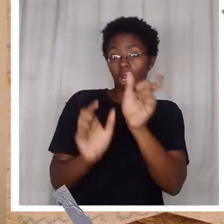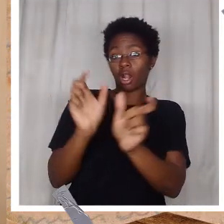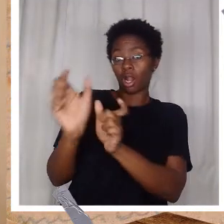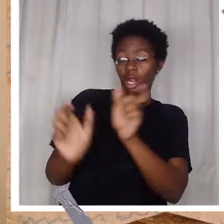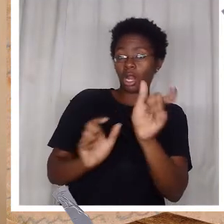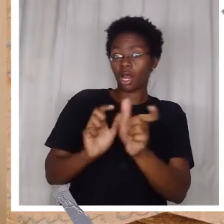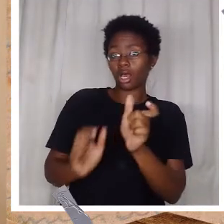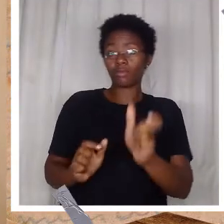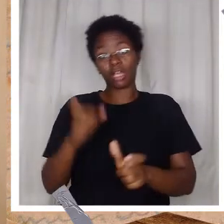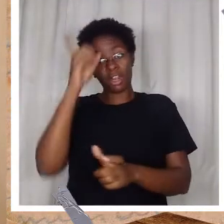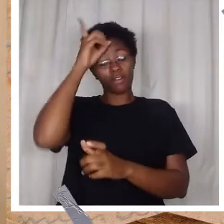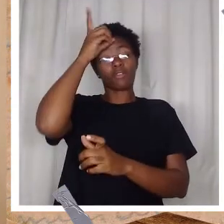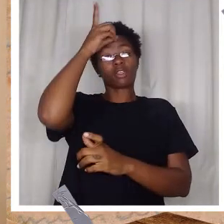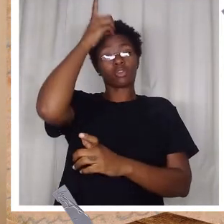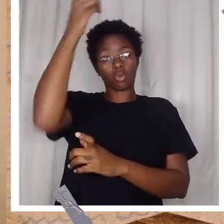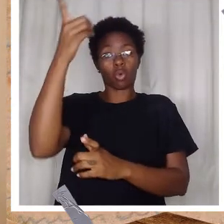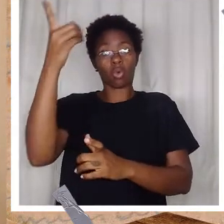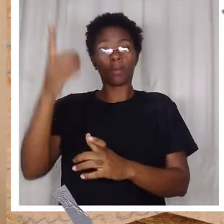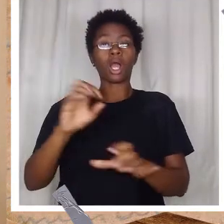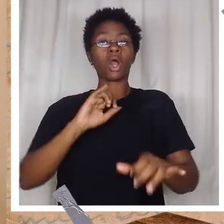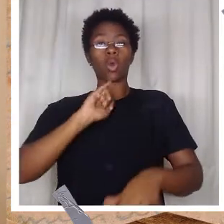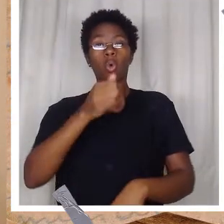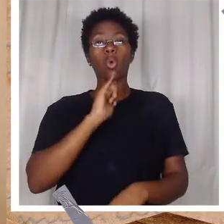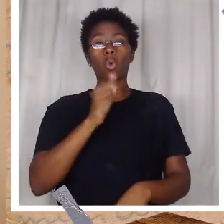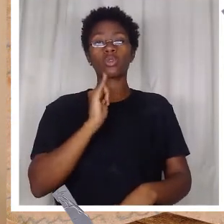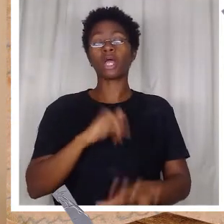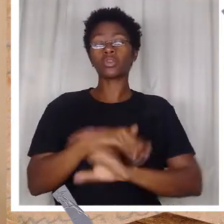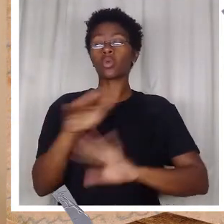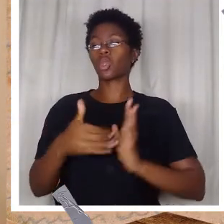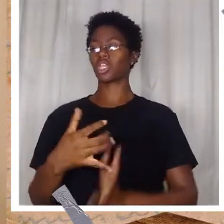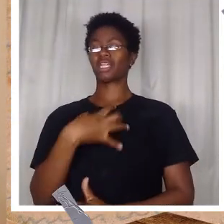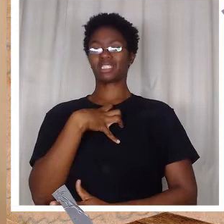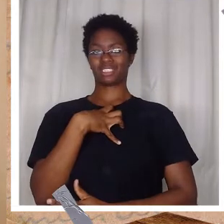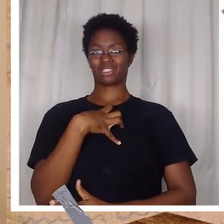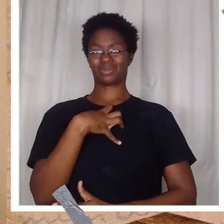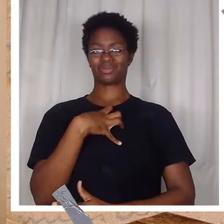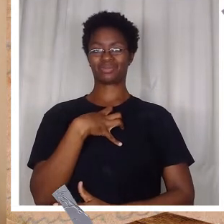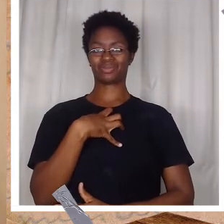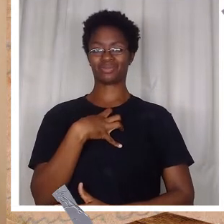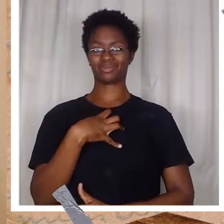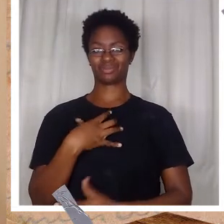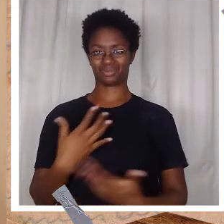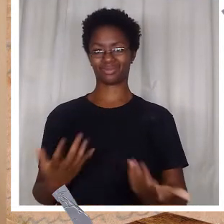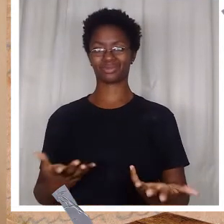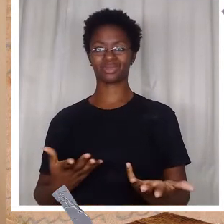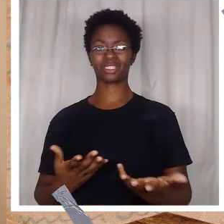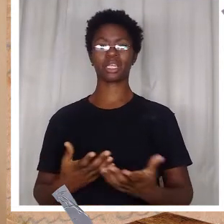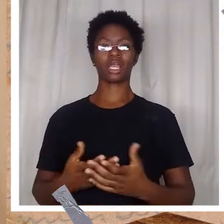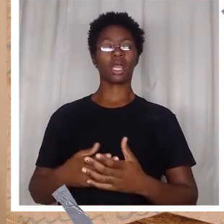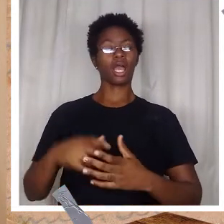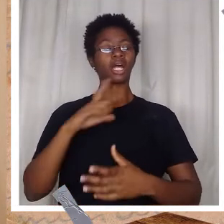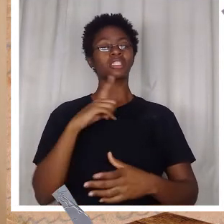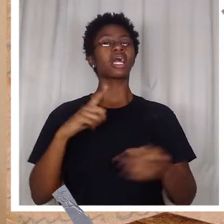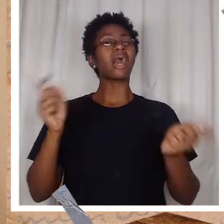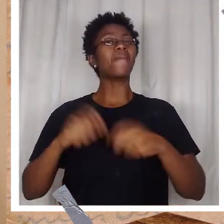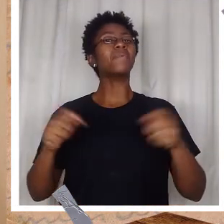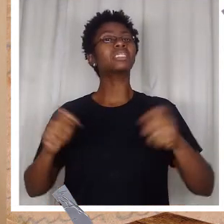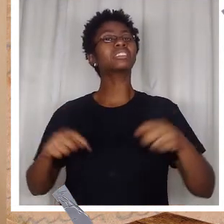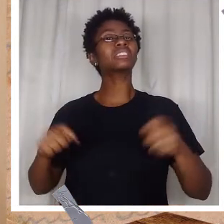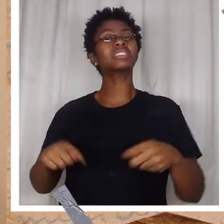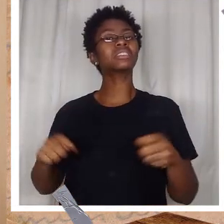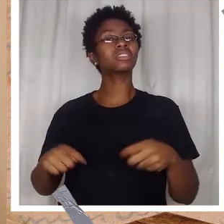para contar o que ela sentia. Arthur, sabe, tinha quando o teatro seu duplo, a capacidade de